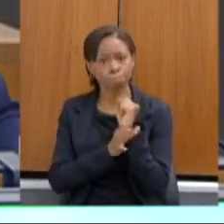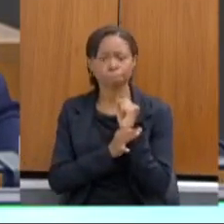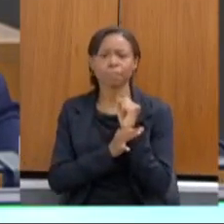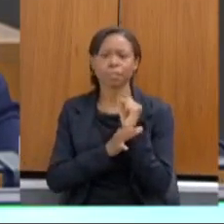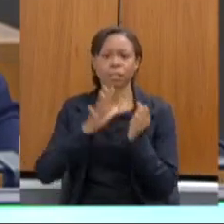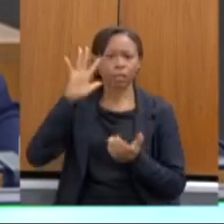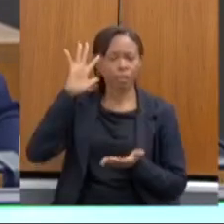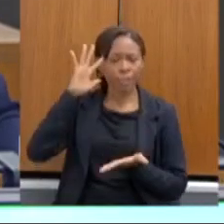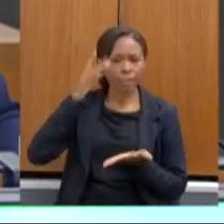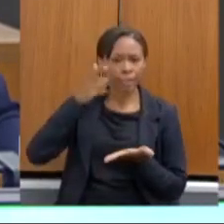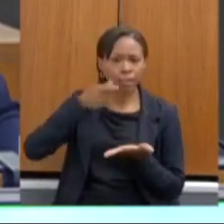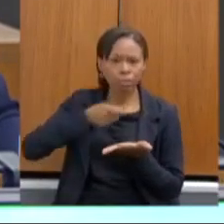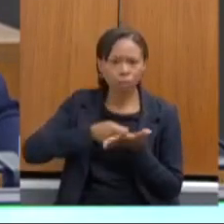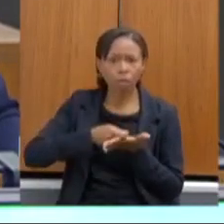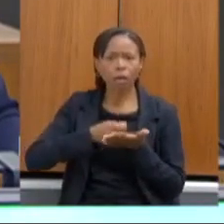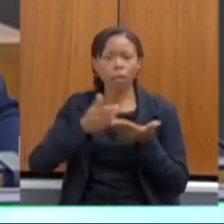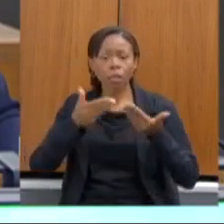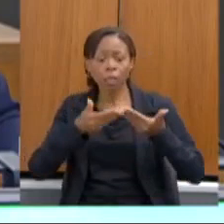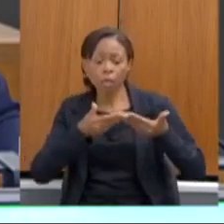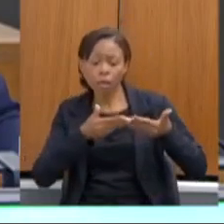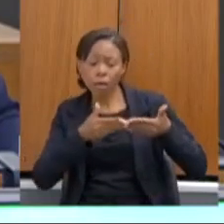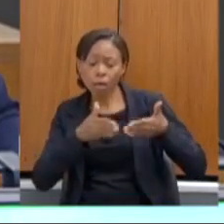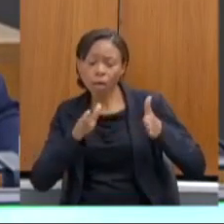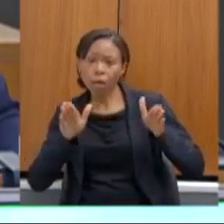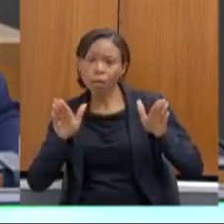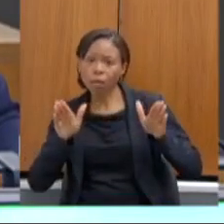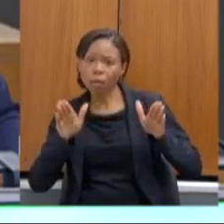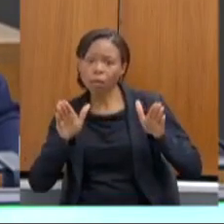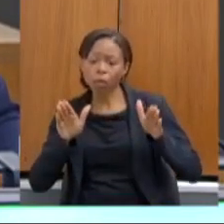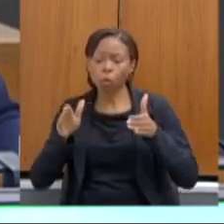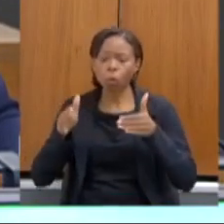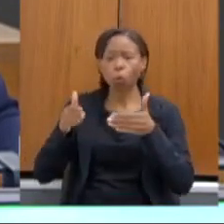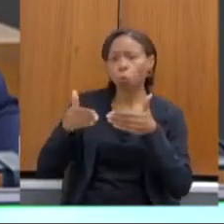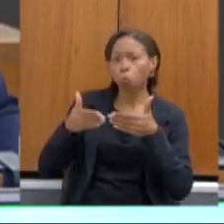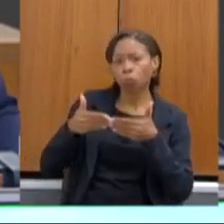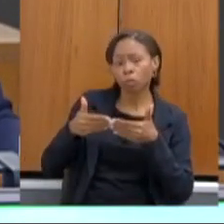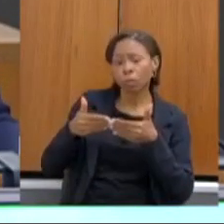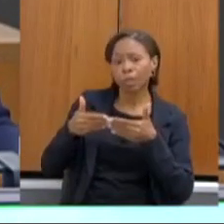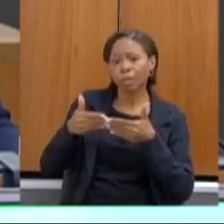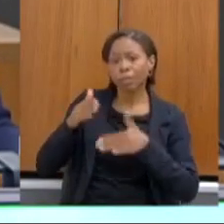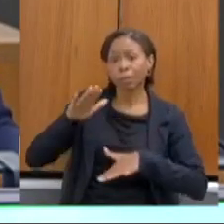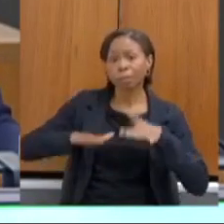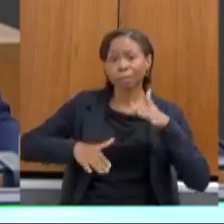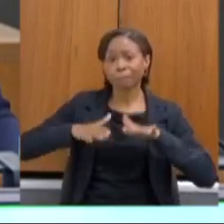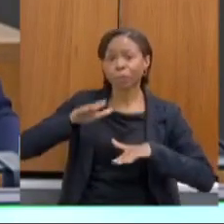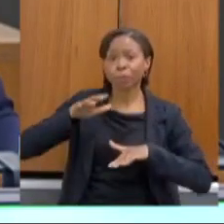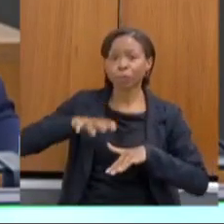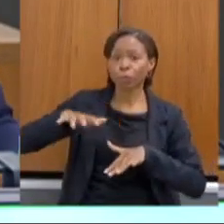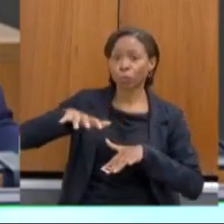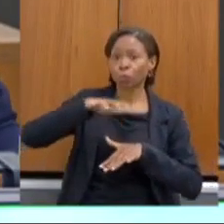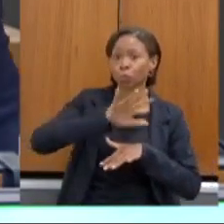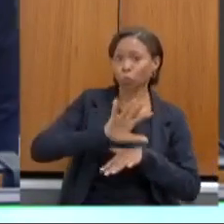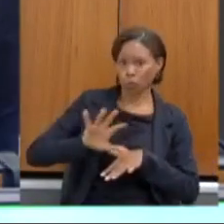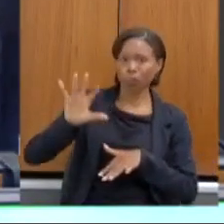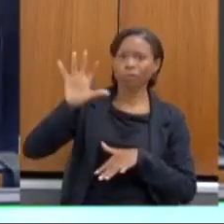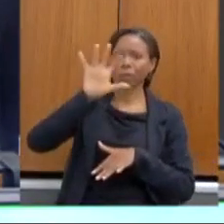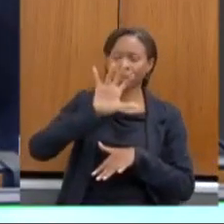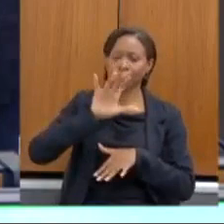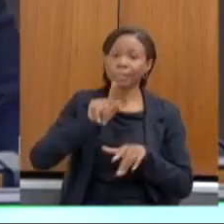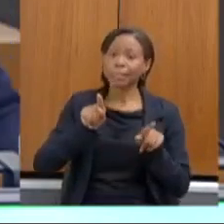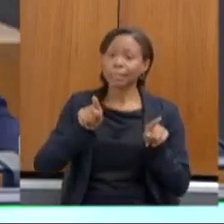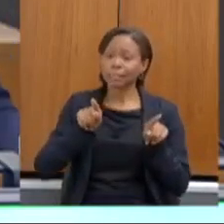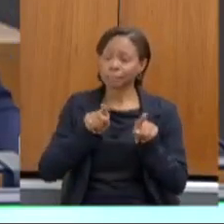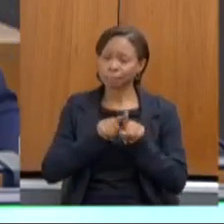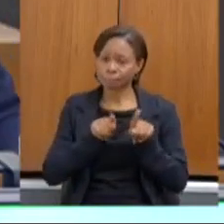deliberar pela progressão ou pela regressão de ondas de determinada região outro pleito muito defendido